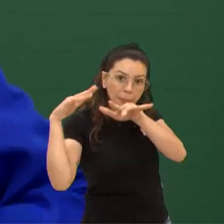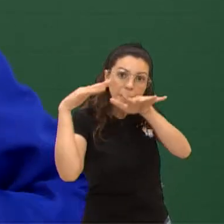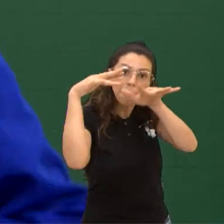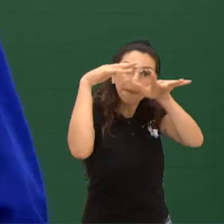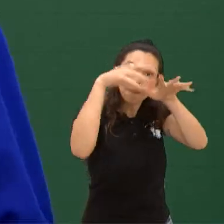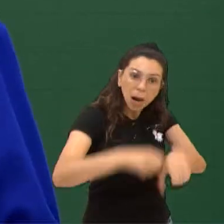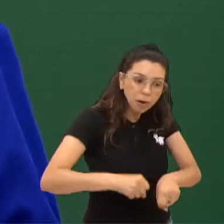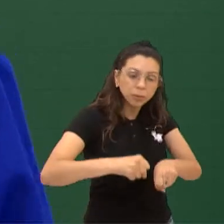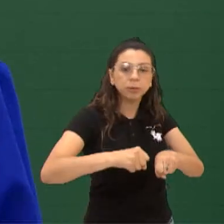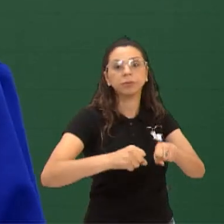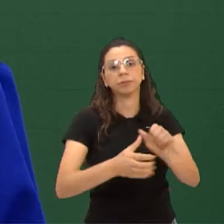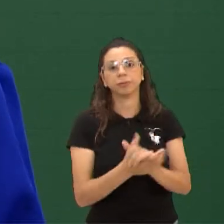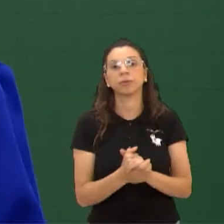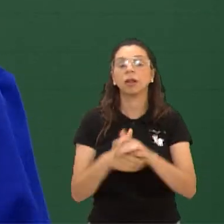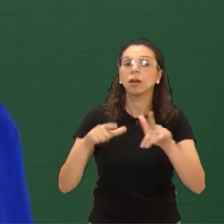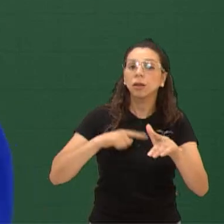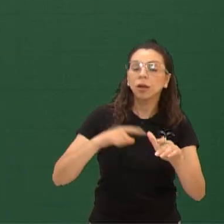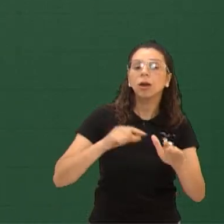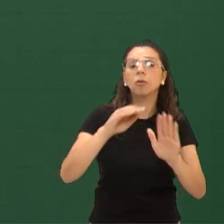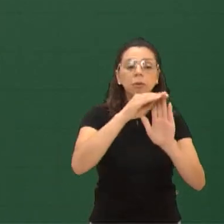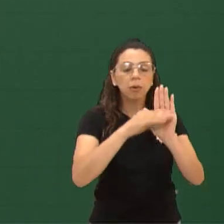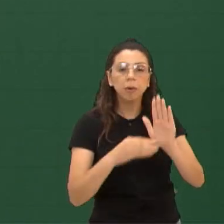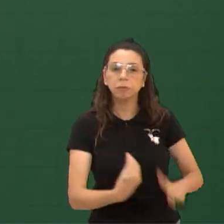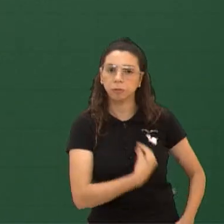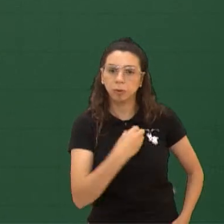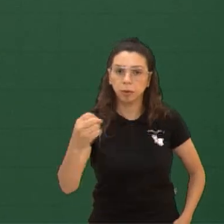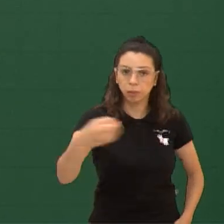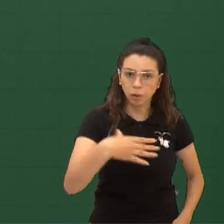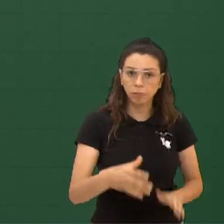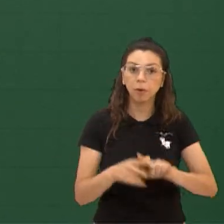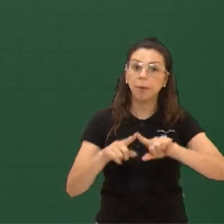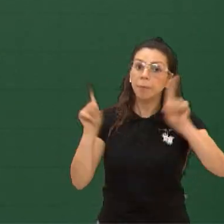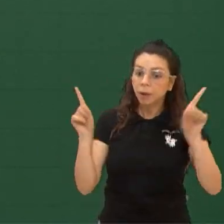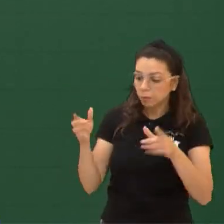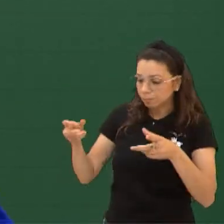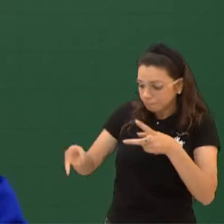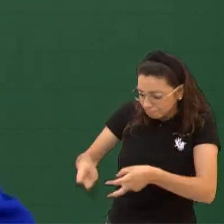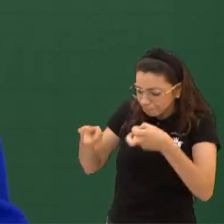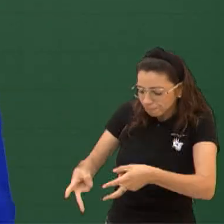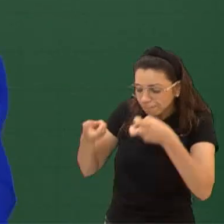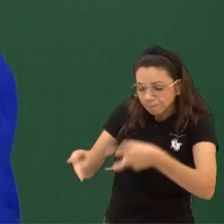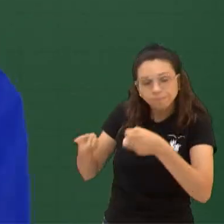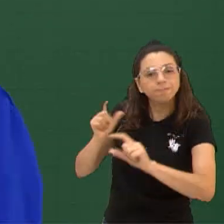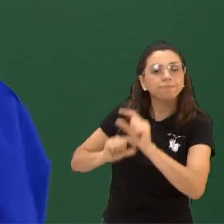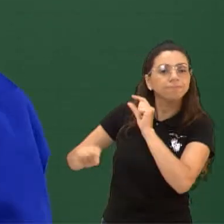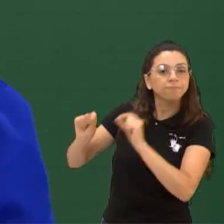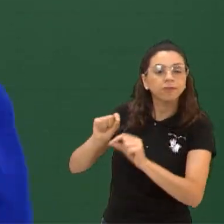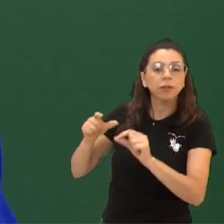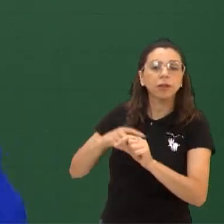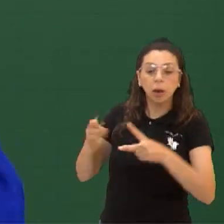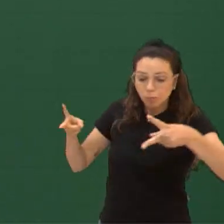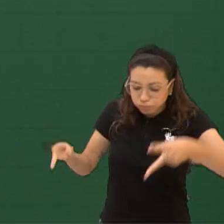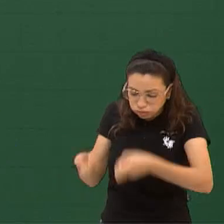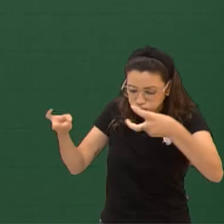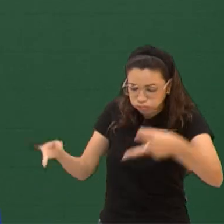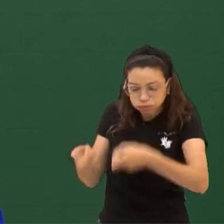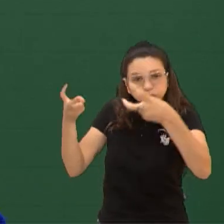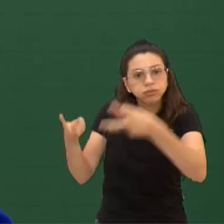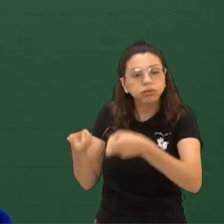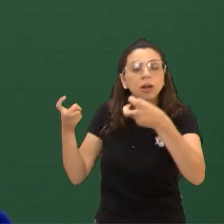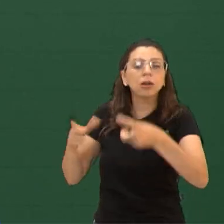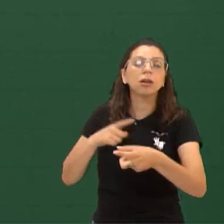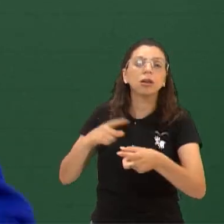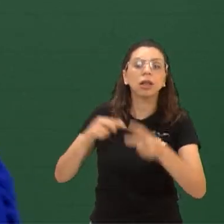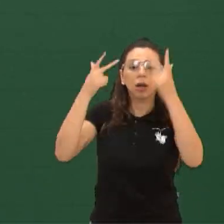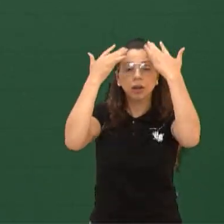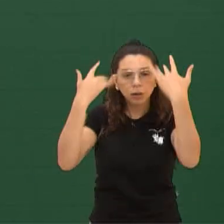território, uma nova perspectiva de vida. Já na colonização de exploração, você tem a extração e a retirada de